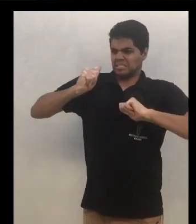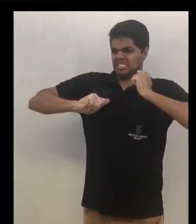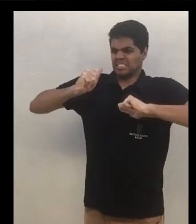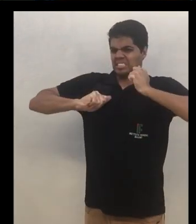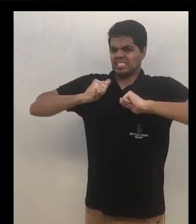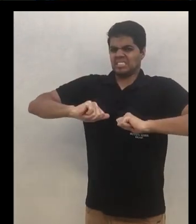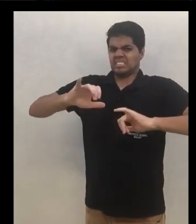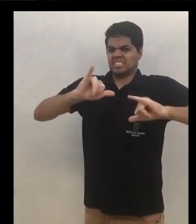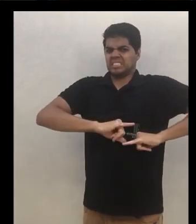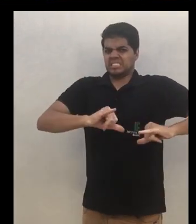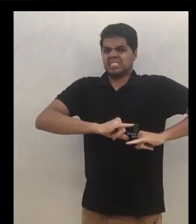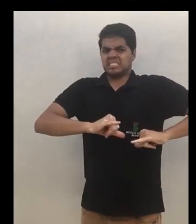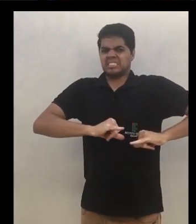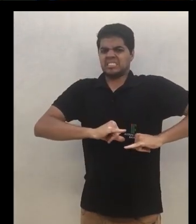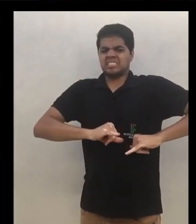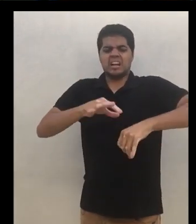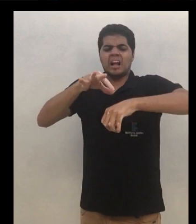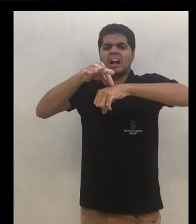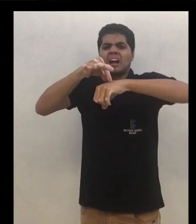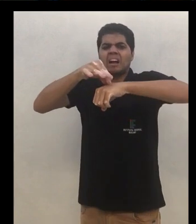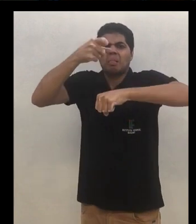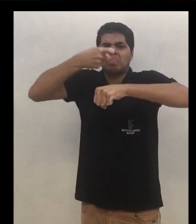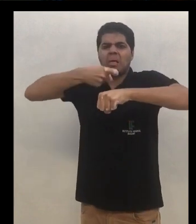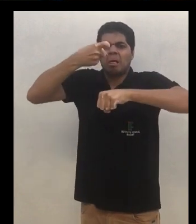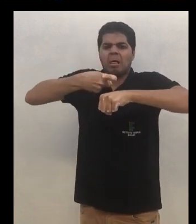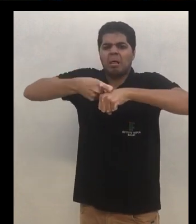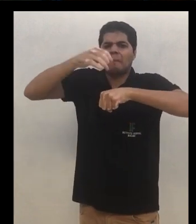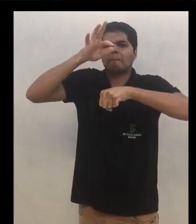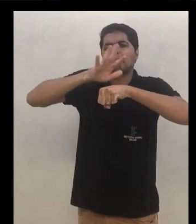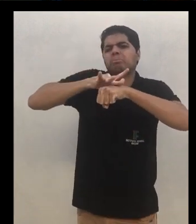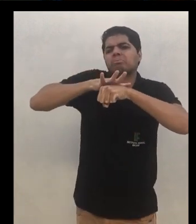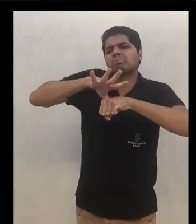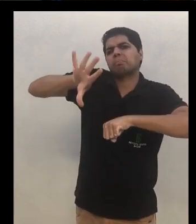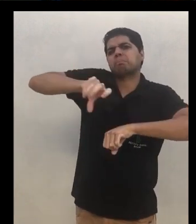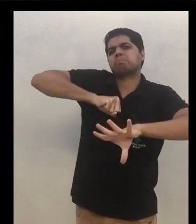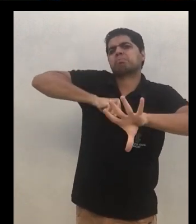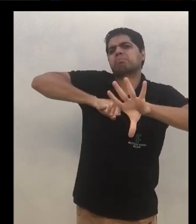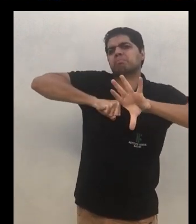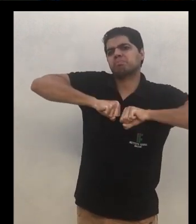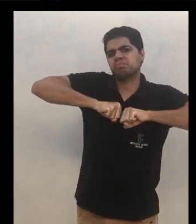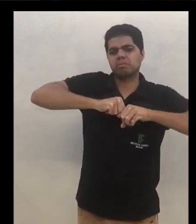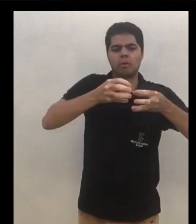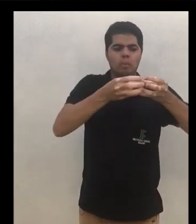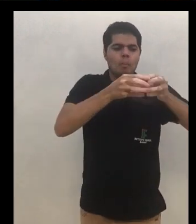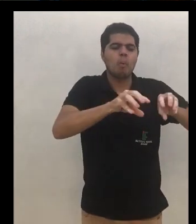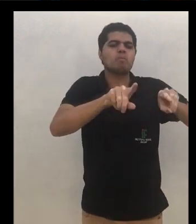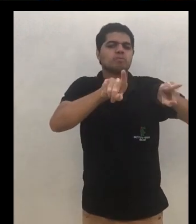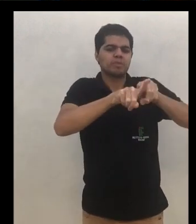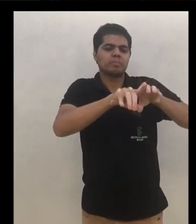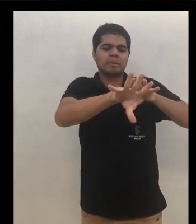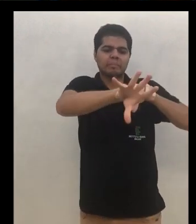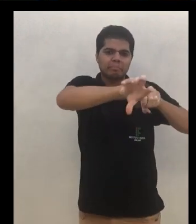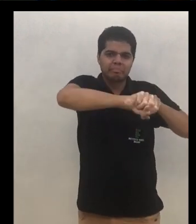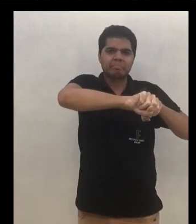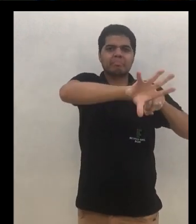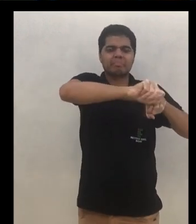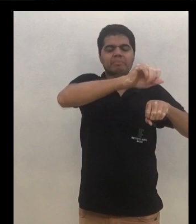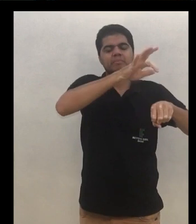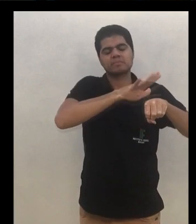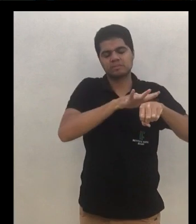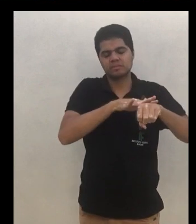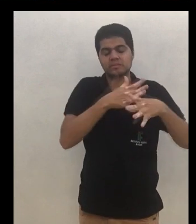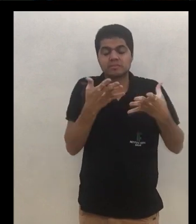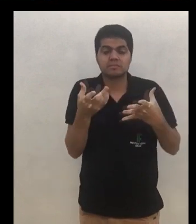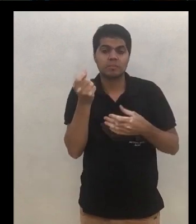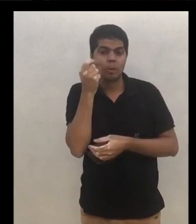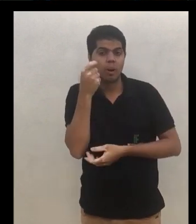ao estresse, essa carne vai estar contaminada e esse ovo acaba também se contaminando. Então não será permitido conduzir animais de qualquer jeito.